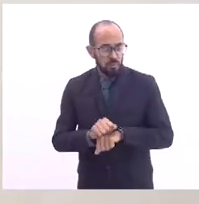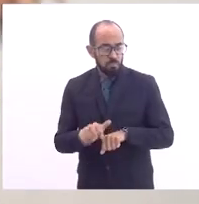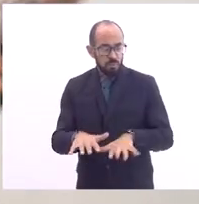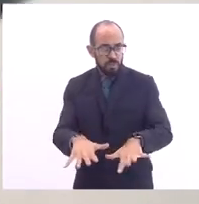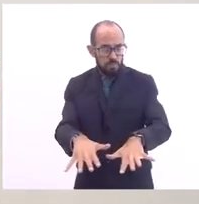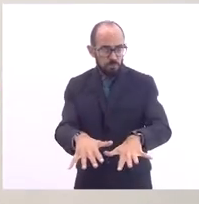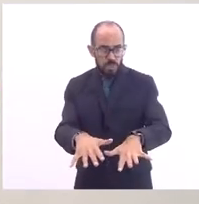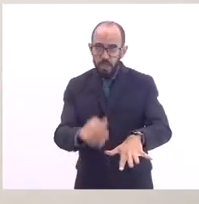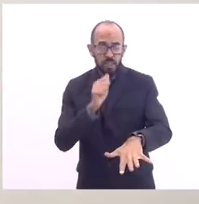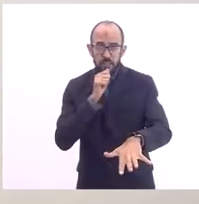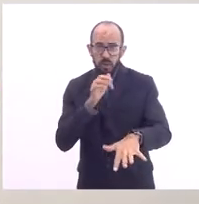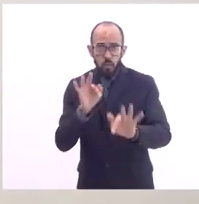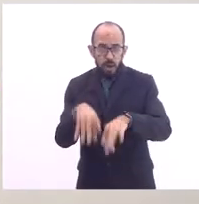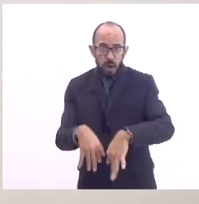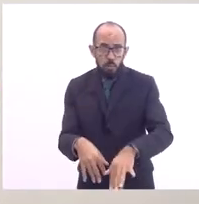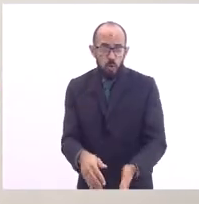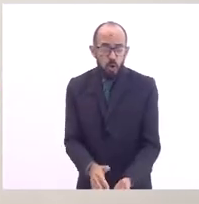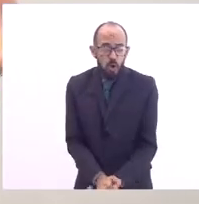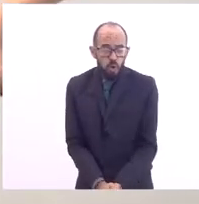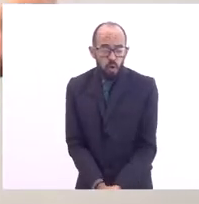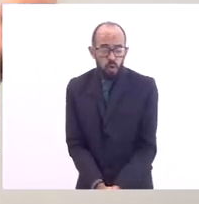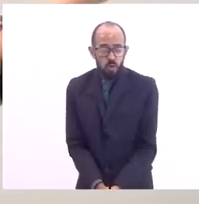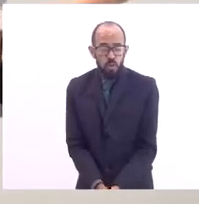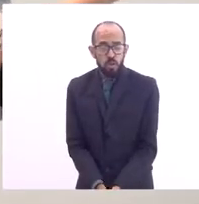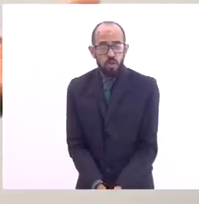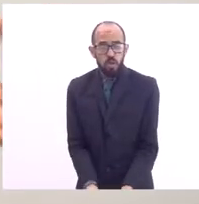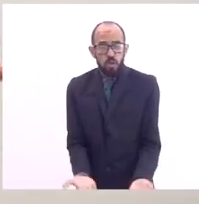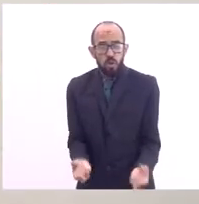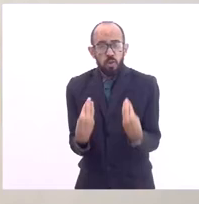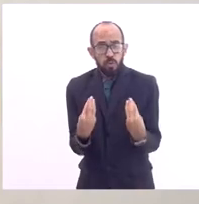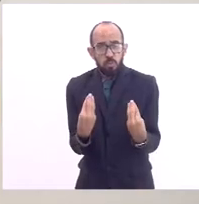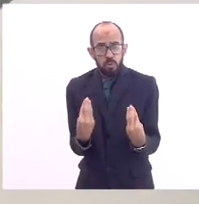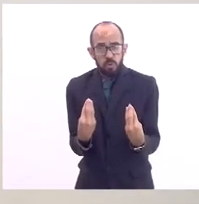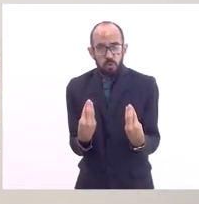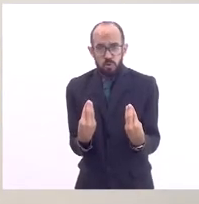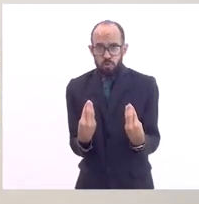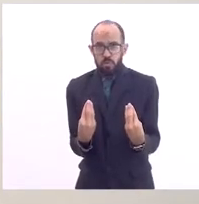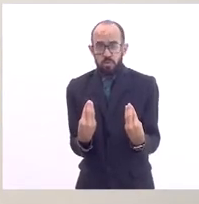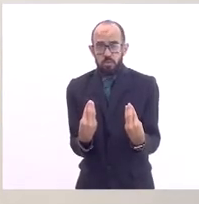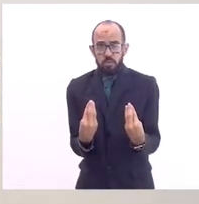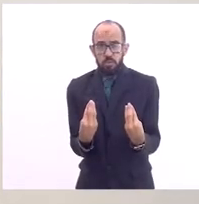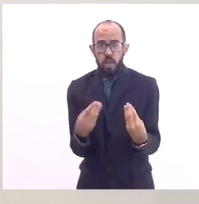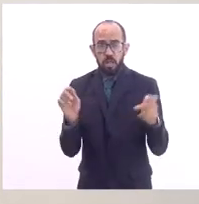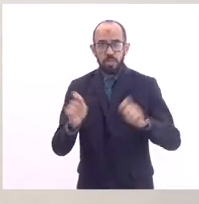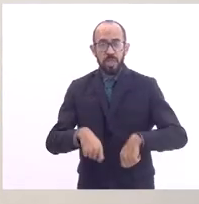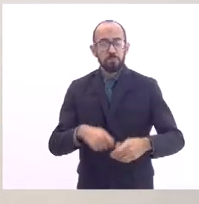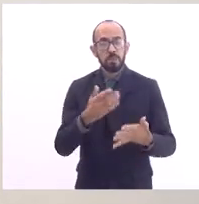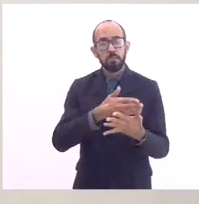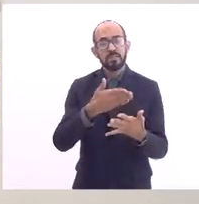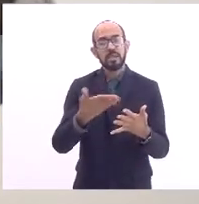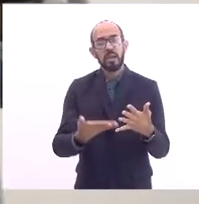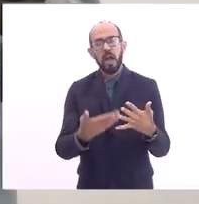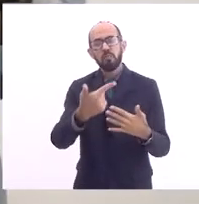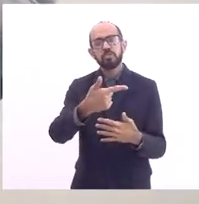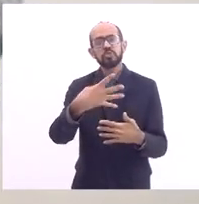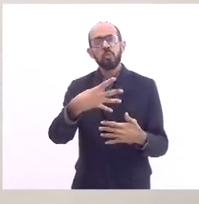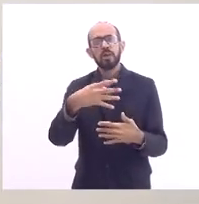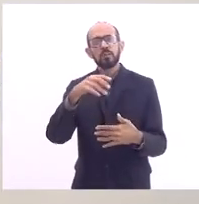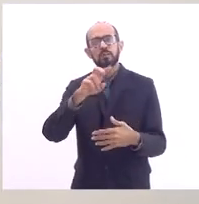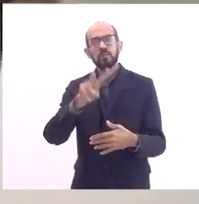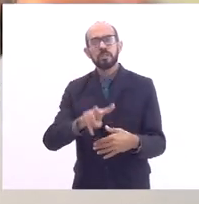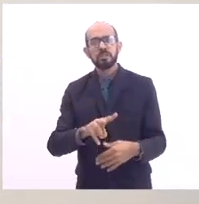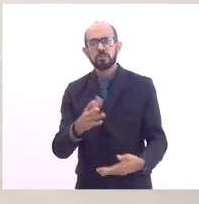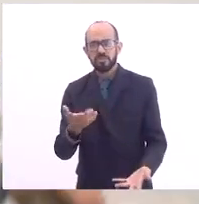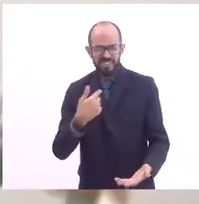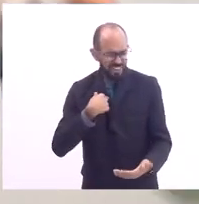passou, que não acabou essa pandemia ainda. Olha, você vai ter que pagar, você pode pagar até 24 vezes. Gente, eu vou pagar